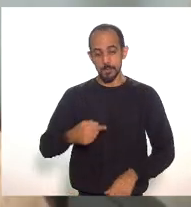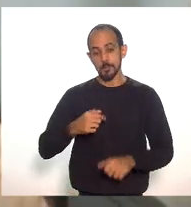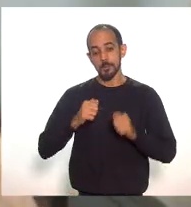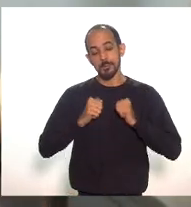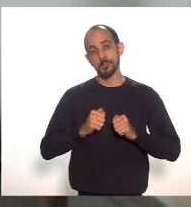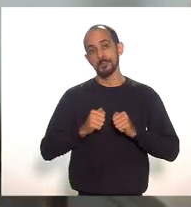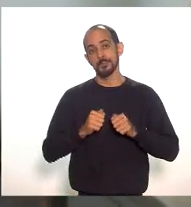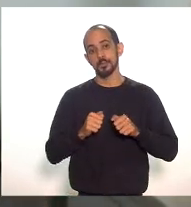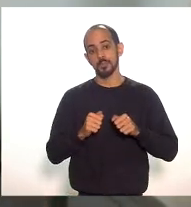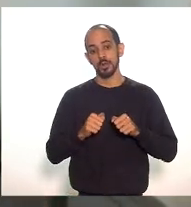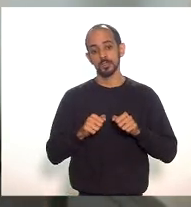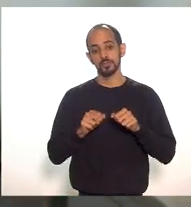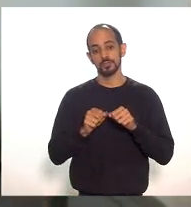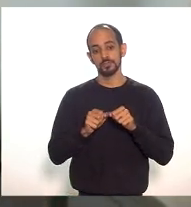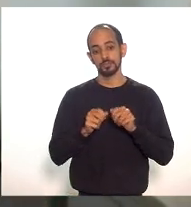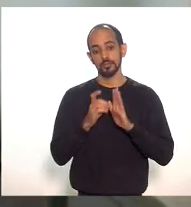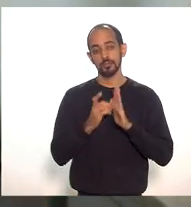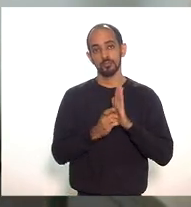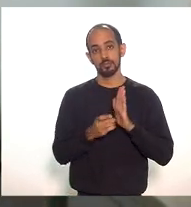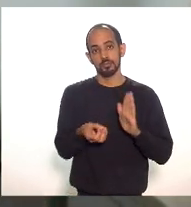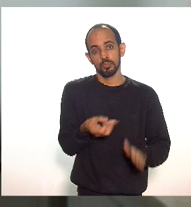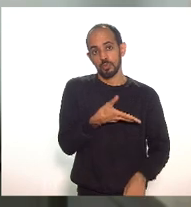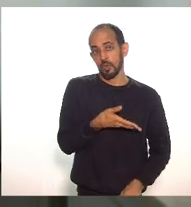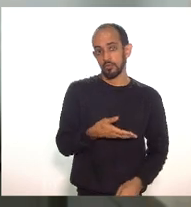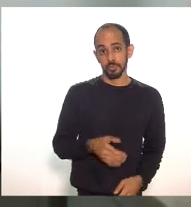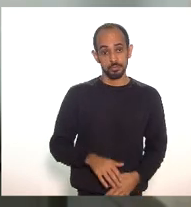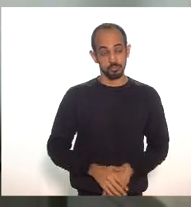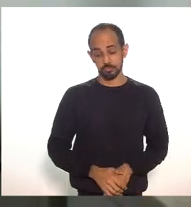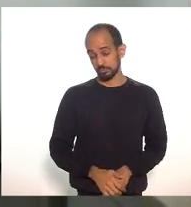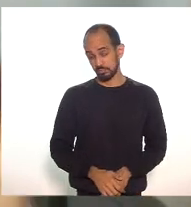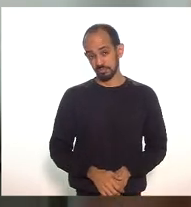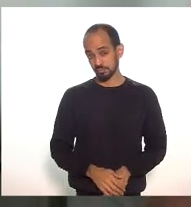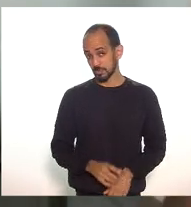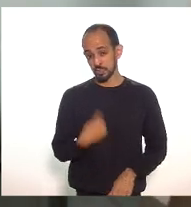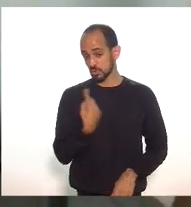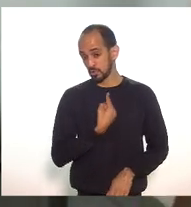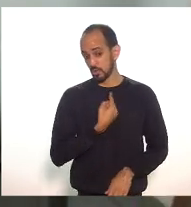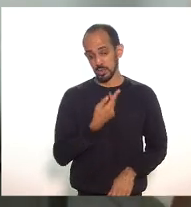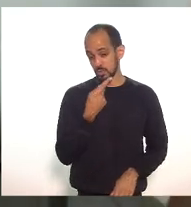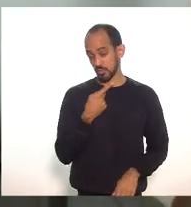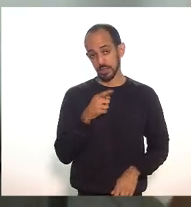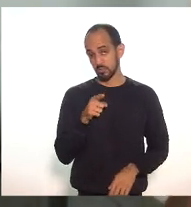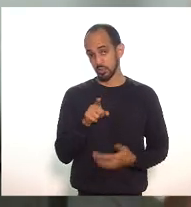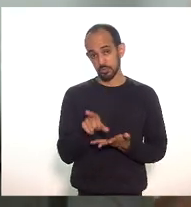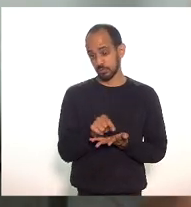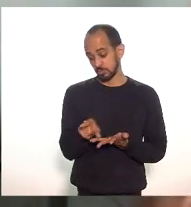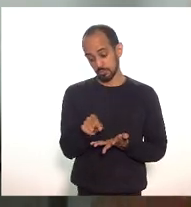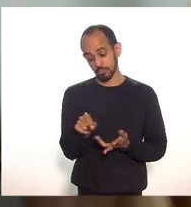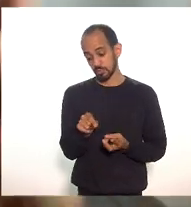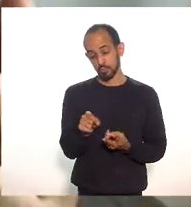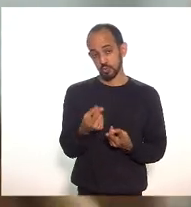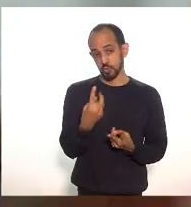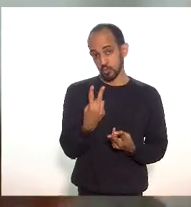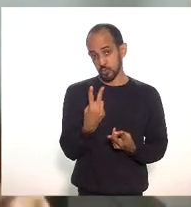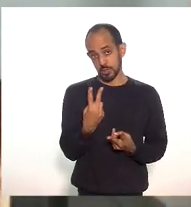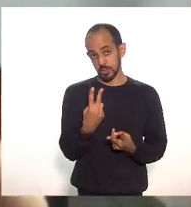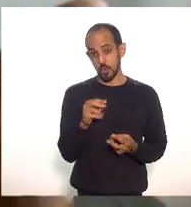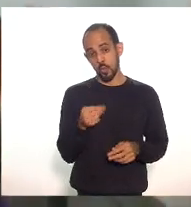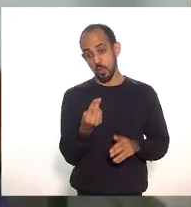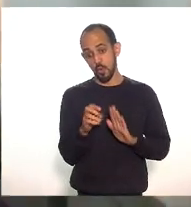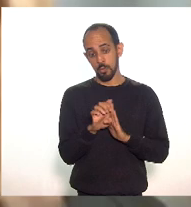E aí a voz apresentamos duas opções de comércio